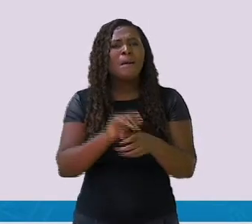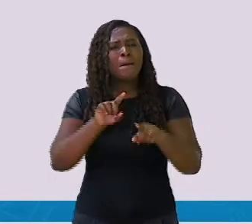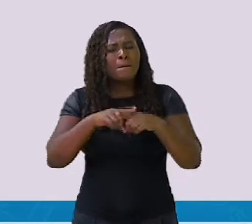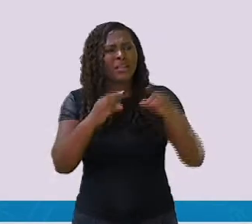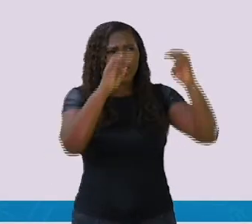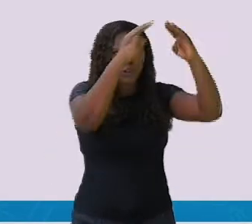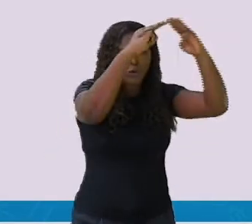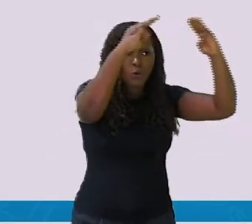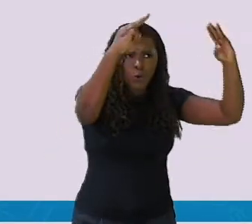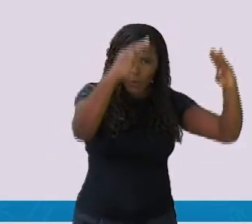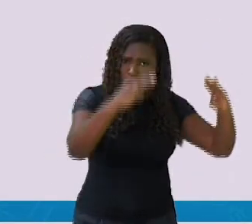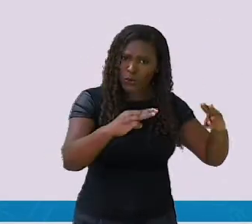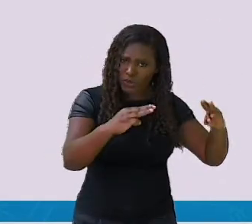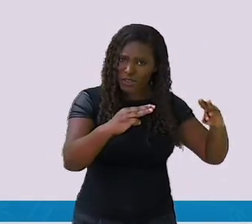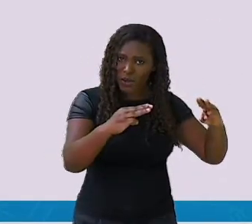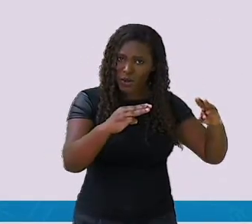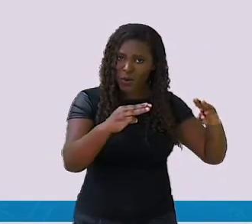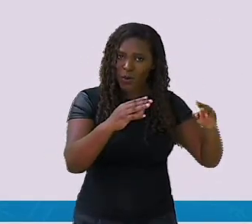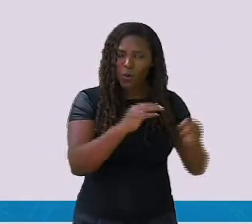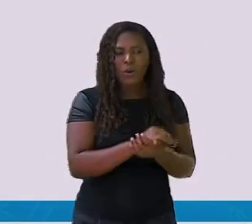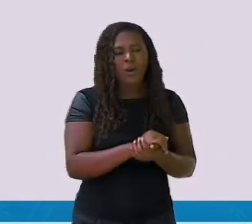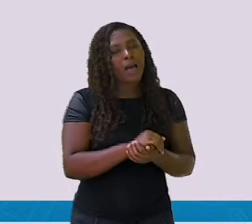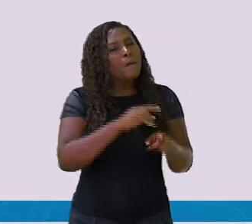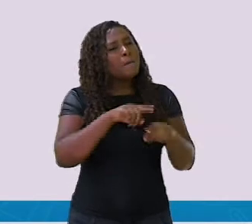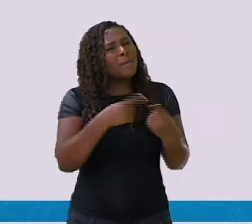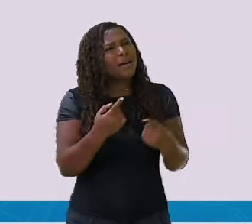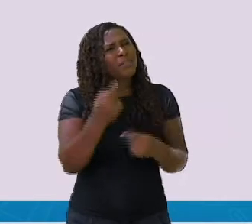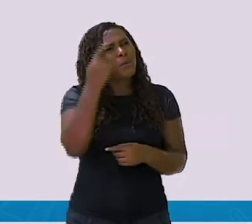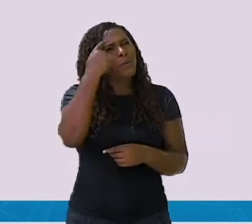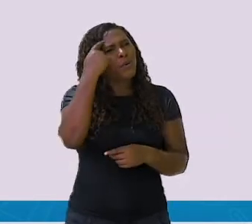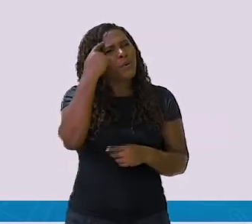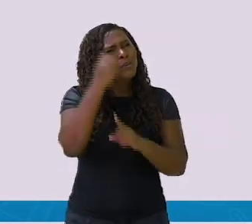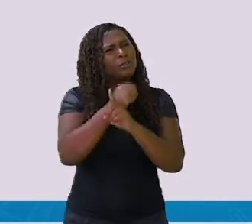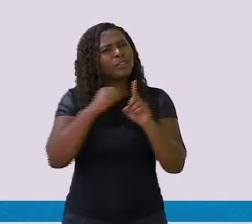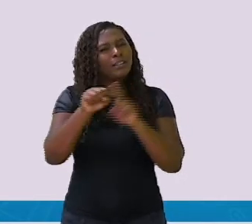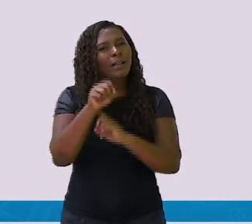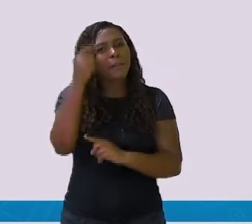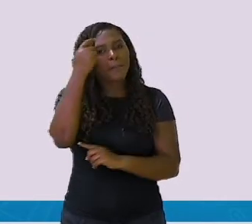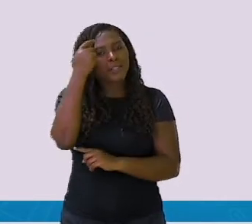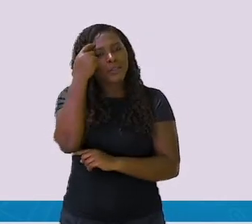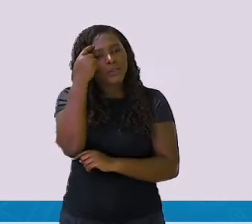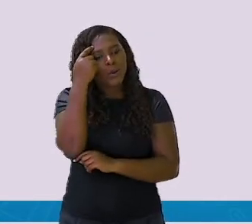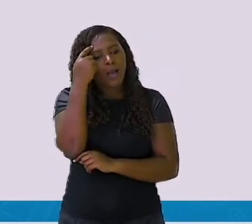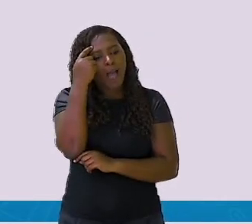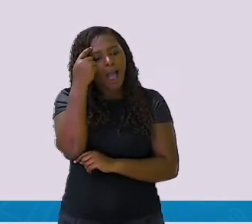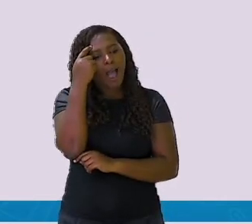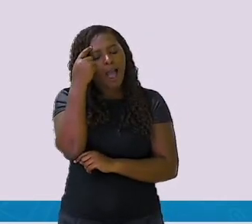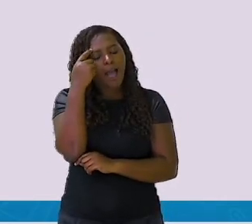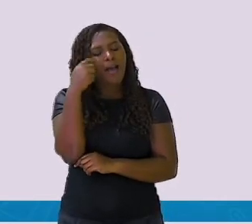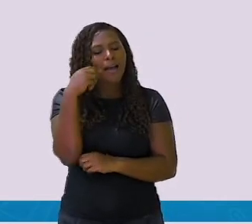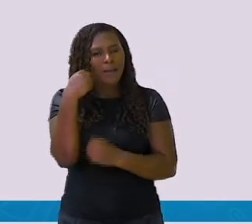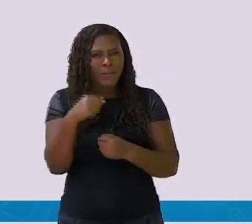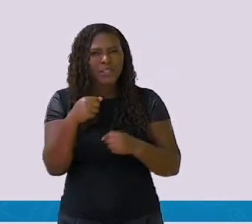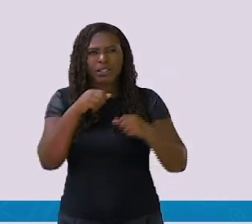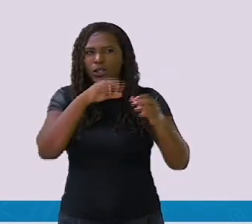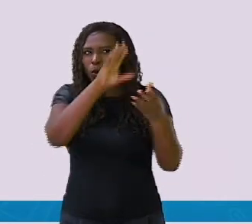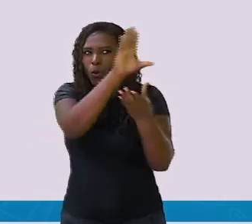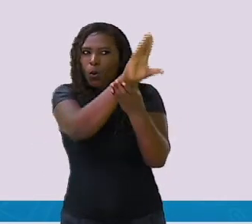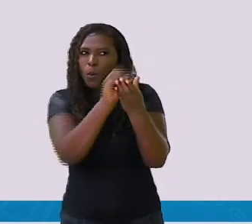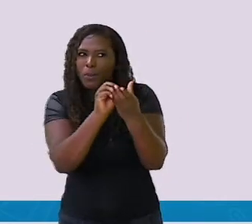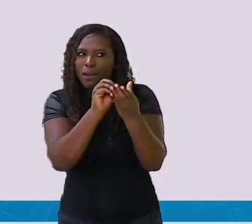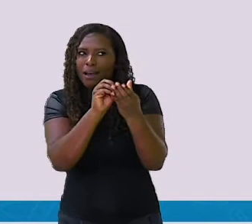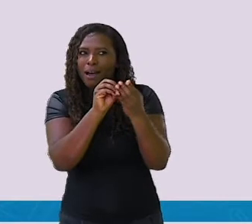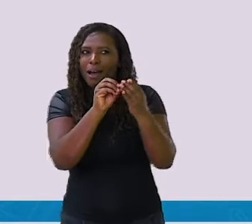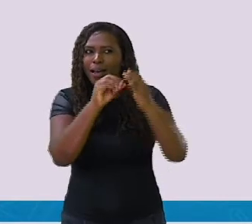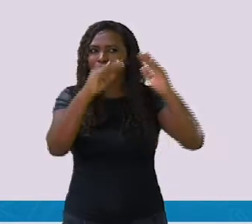curiosidade. Não é isso, então, que a gente consegue entender? A gente tinha aquele gabinete todo formado e agora a gente vem para um